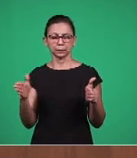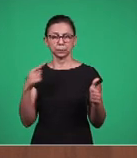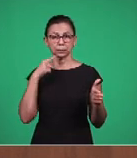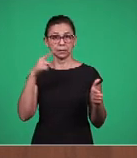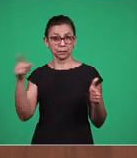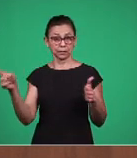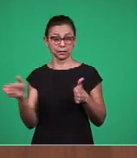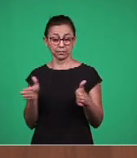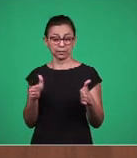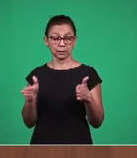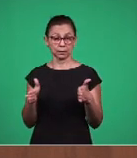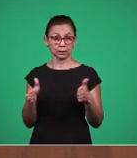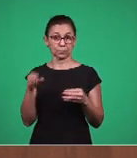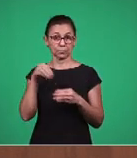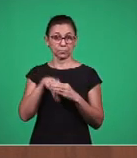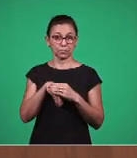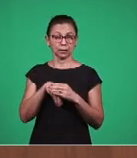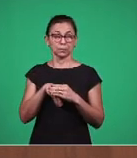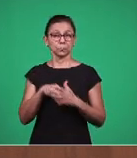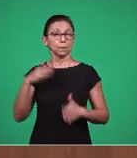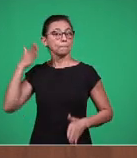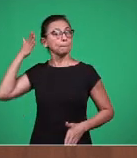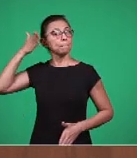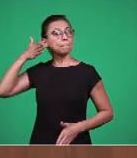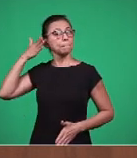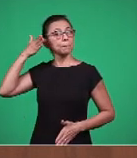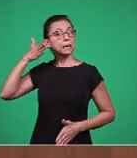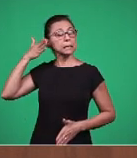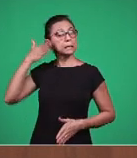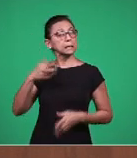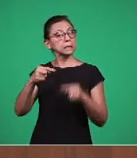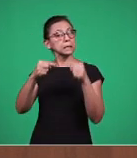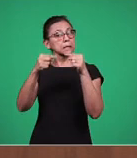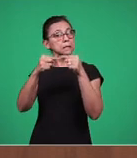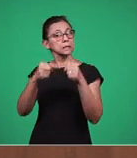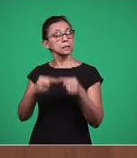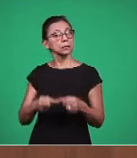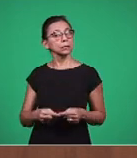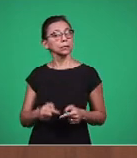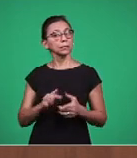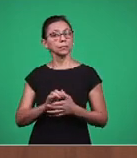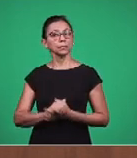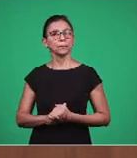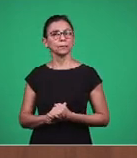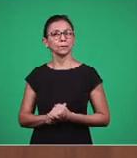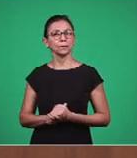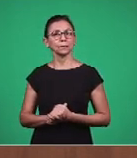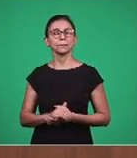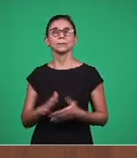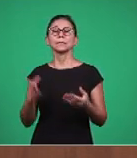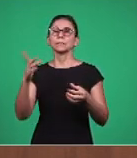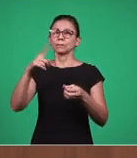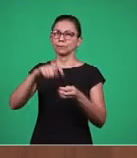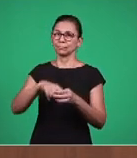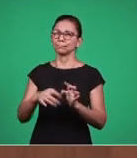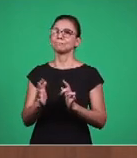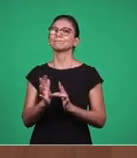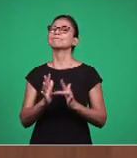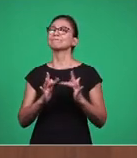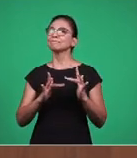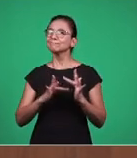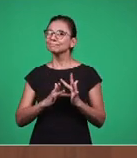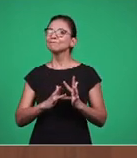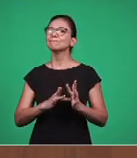mensagens serão todas relativas à volta do Senhor Jesus.